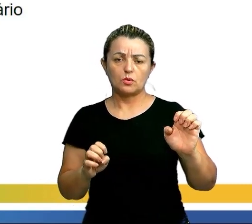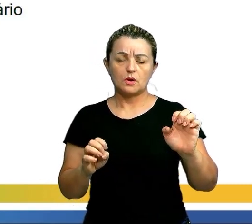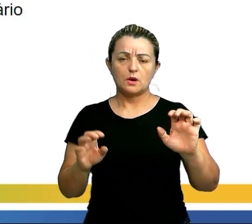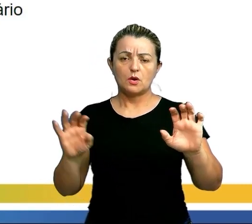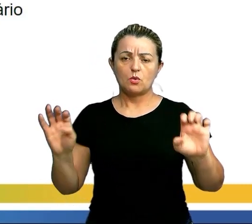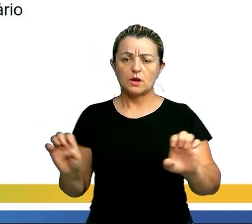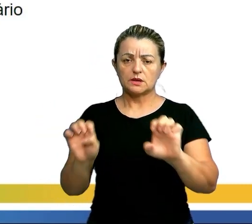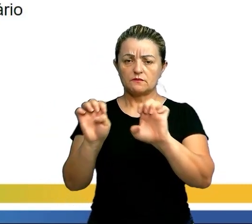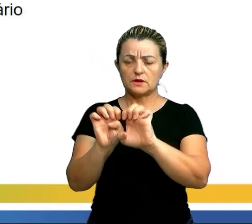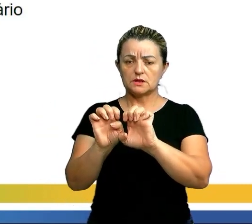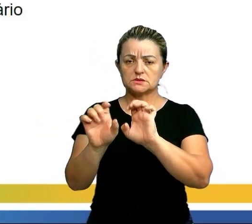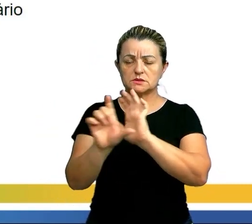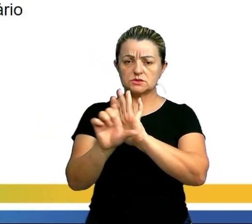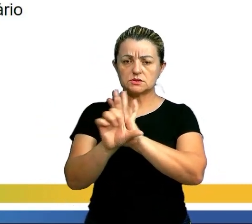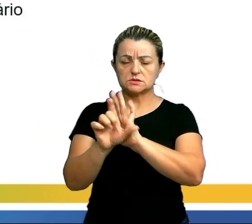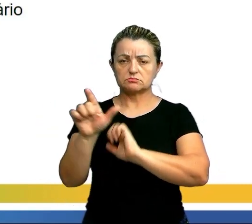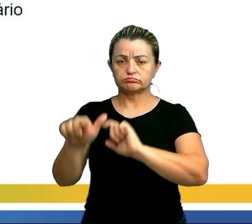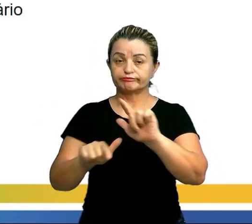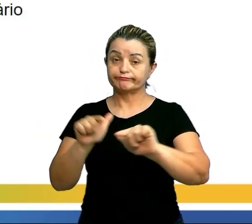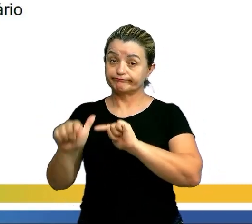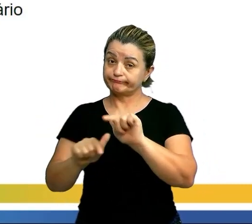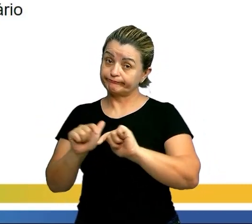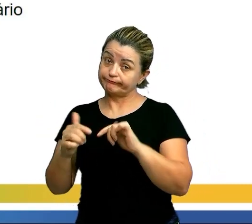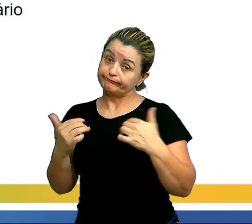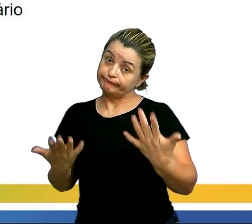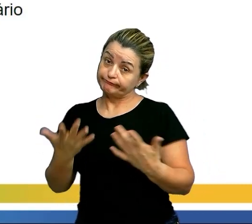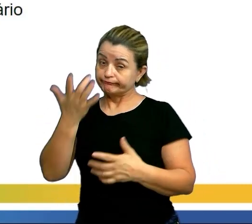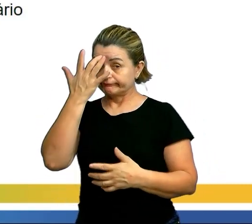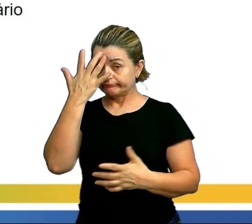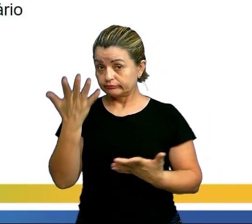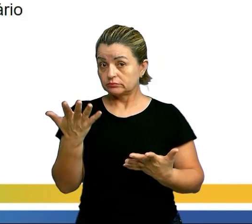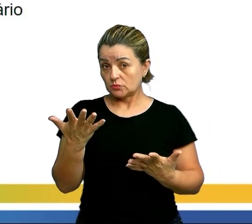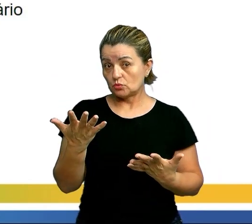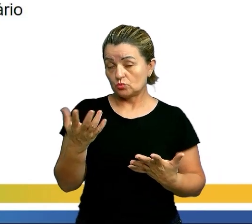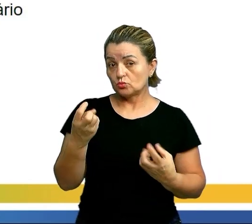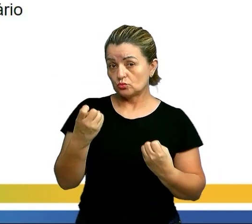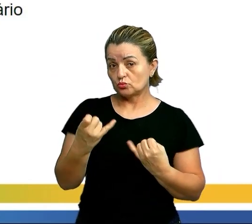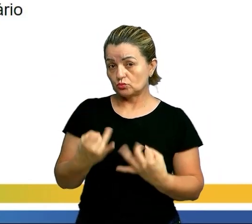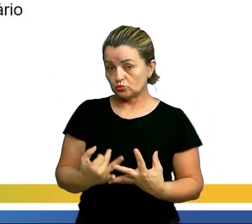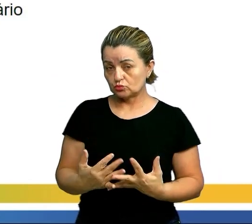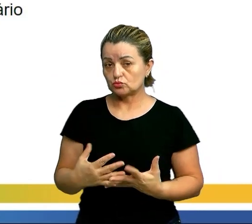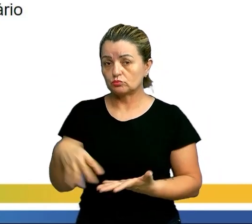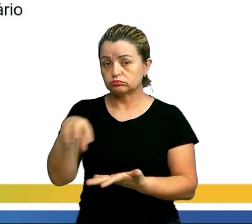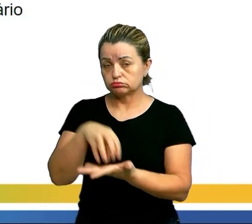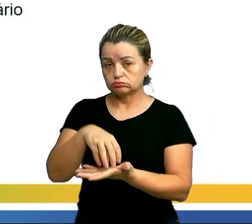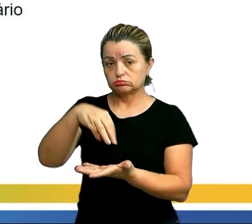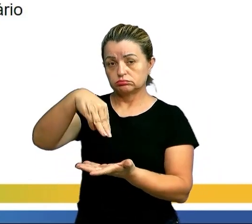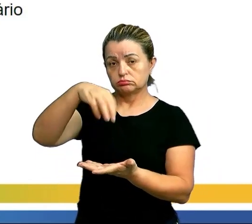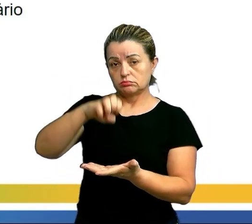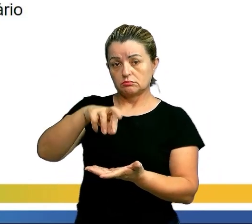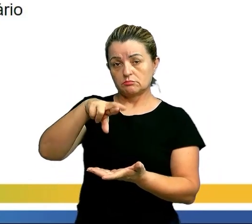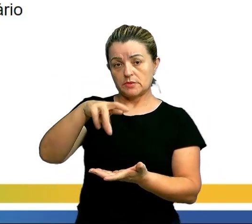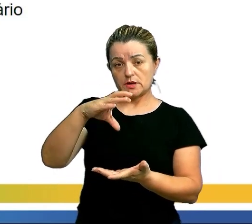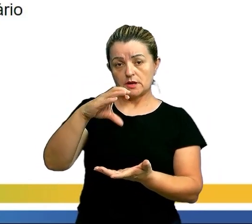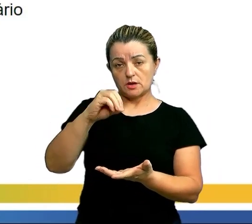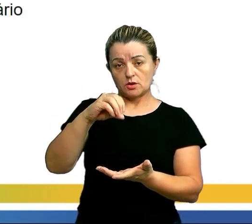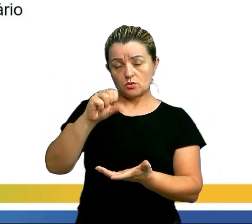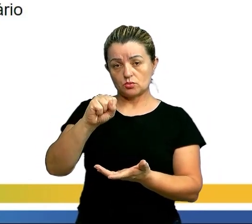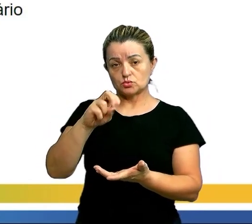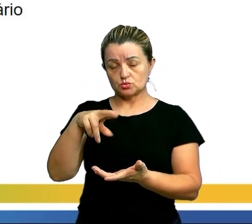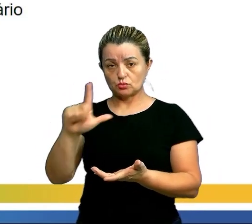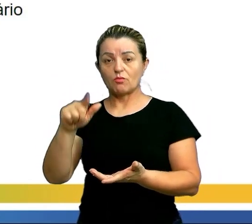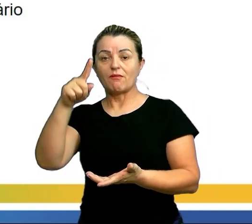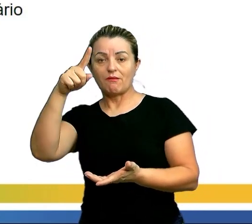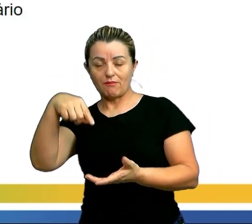legislação trabalhista? Bem, isso fica muito fácil, né? A gente viu que o Mercosul, apesar do nome Mercado Comum, ele é